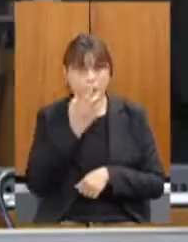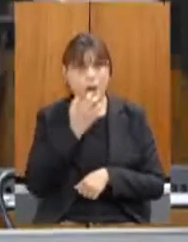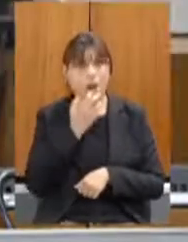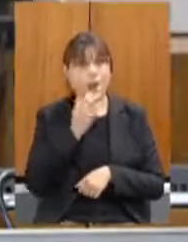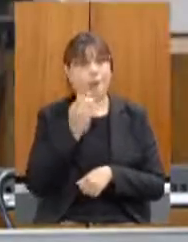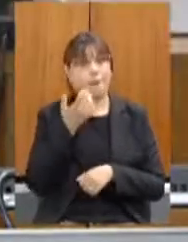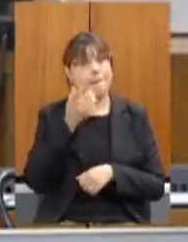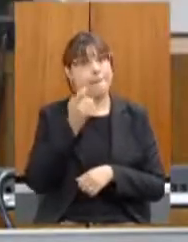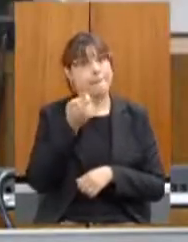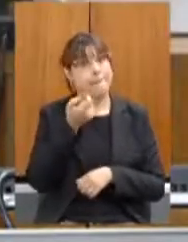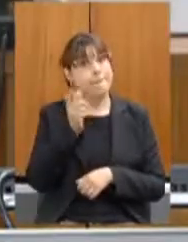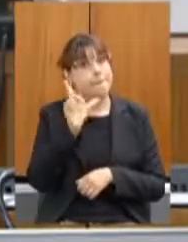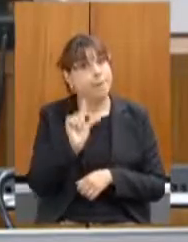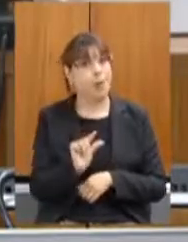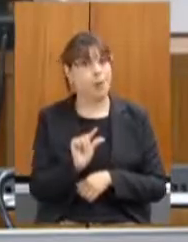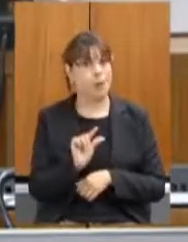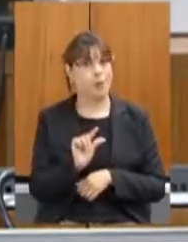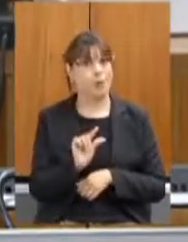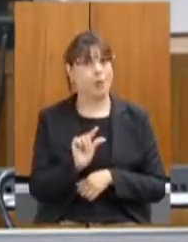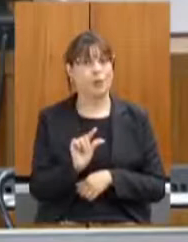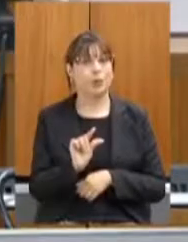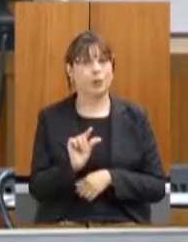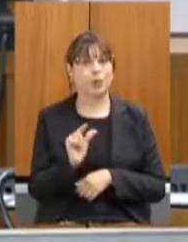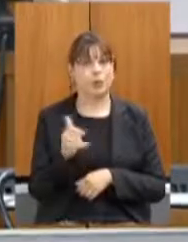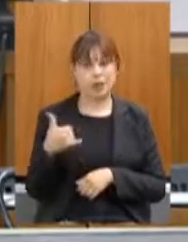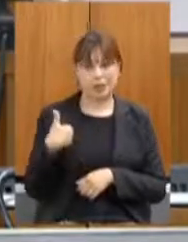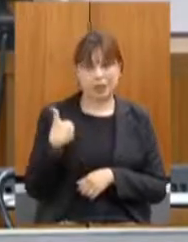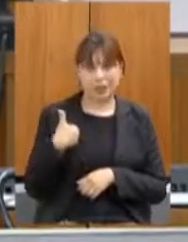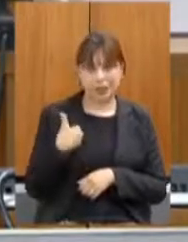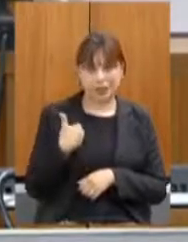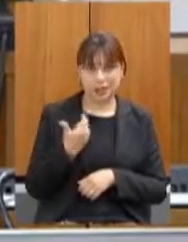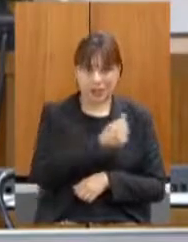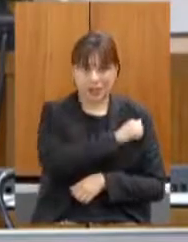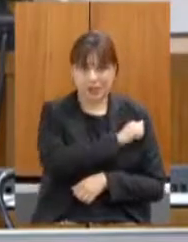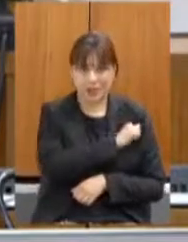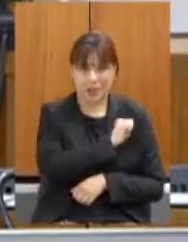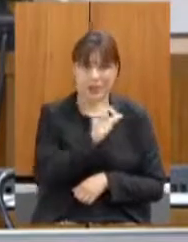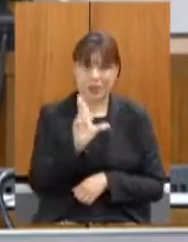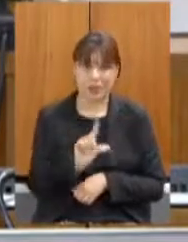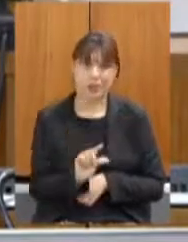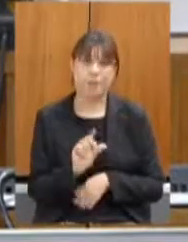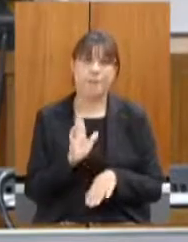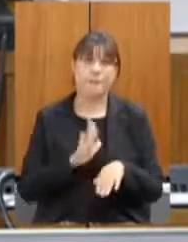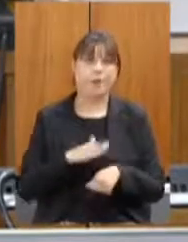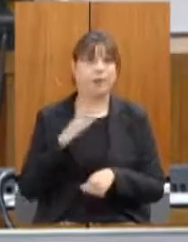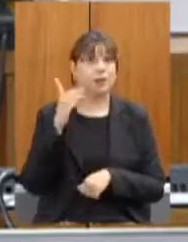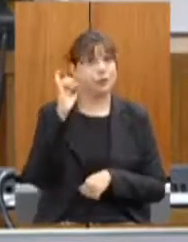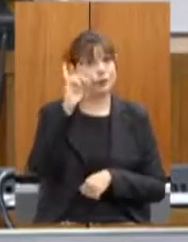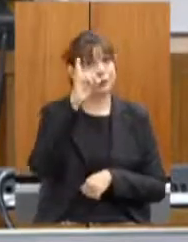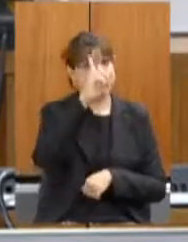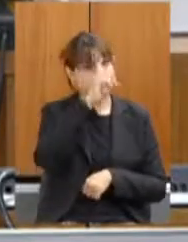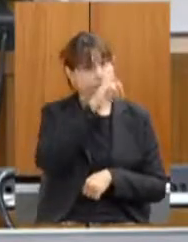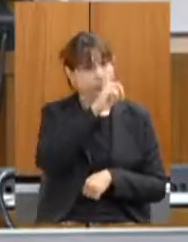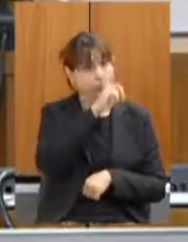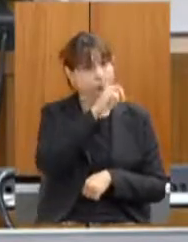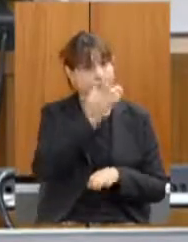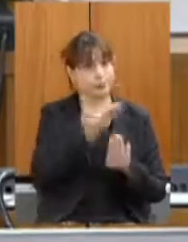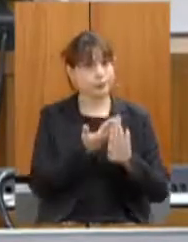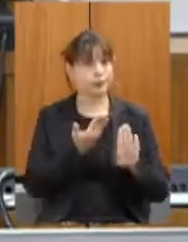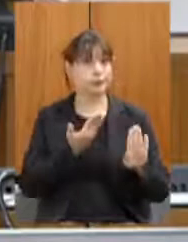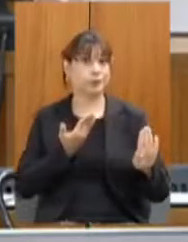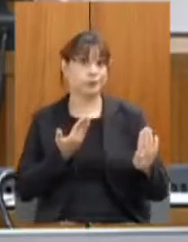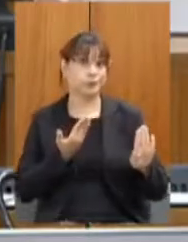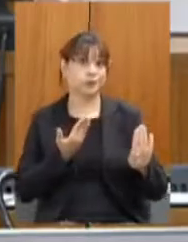estudantes eles quanto mais novos mais difícil da gente manter um isolamento é